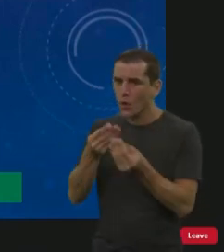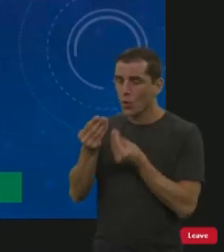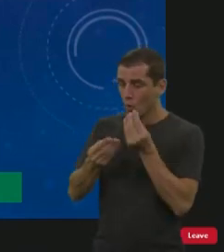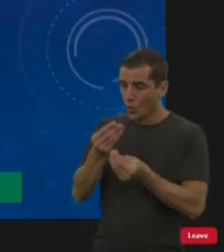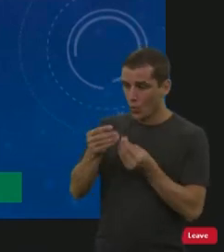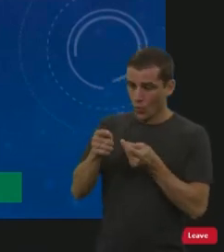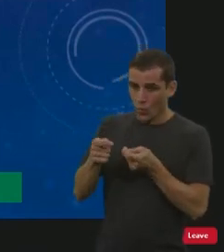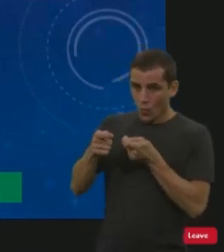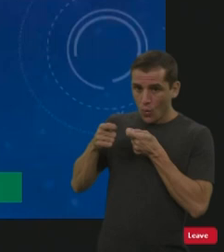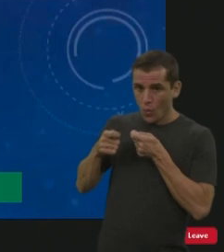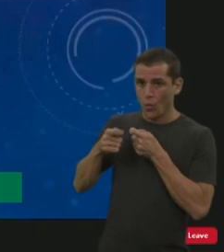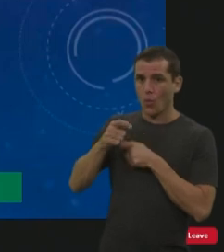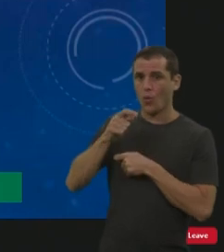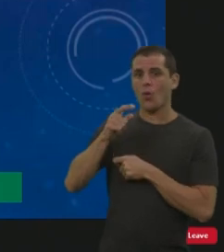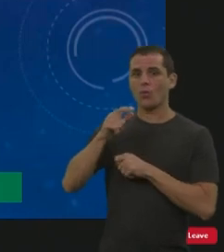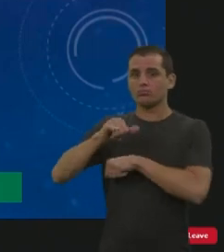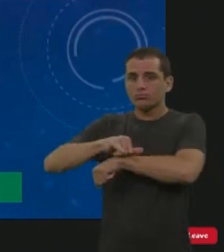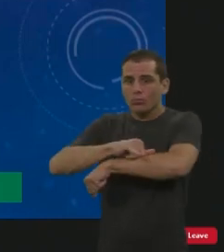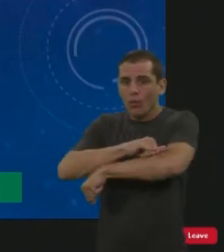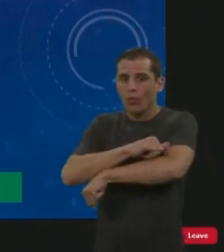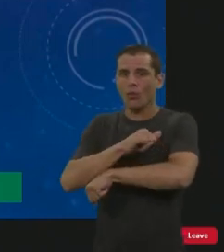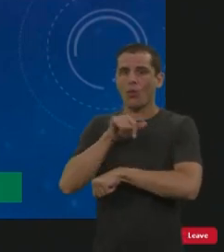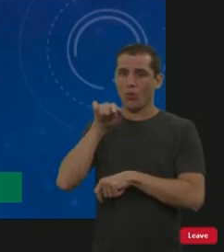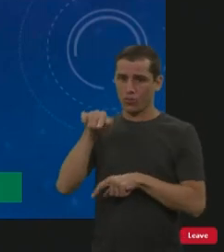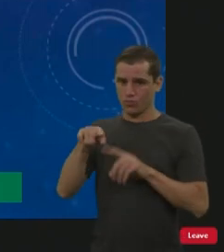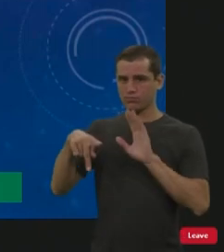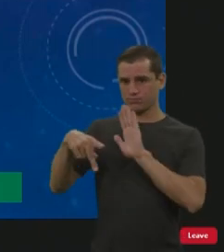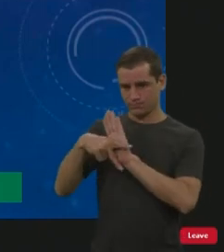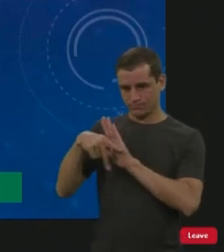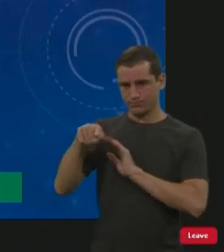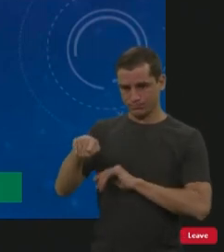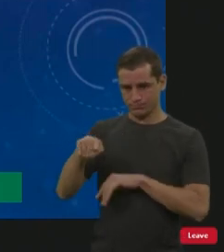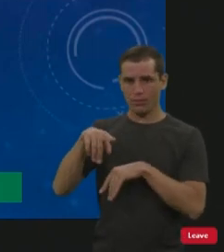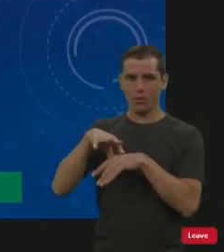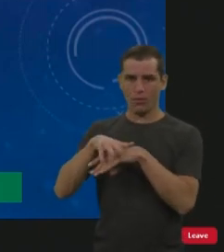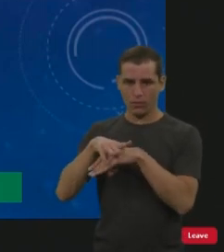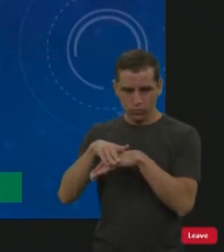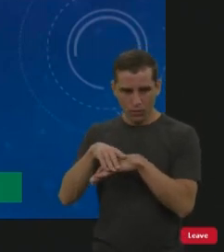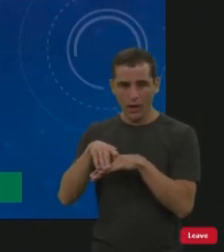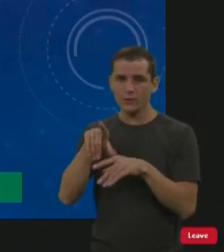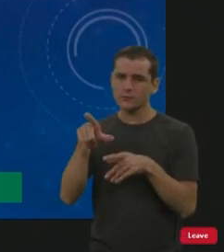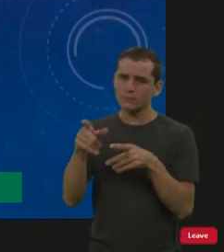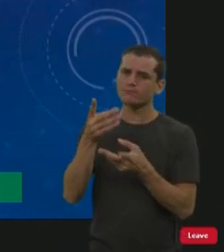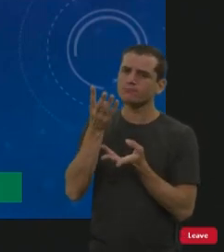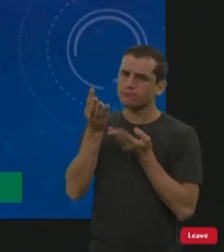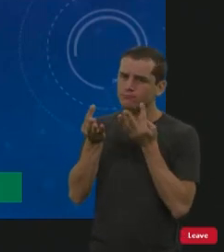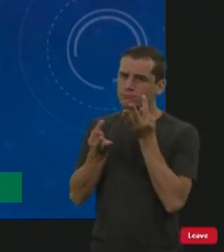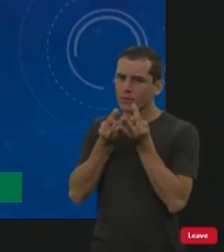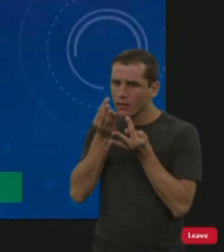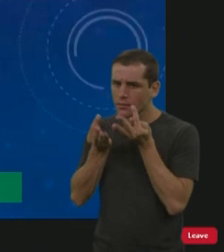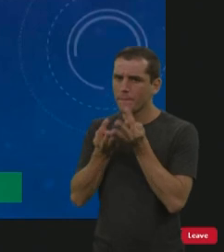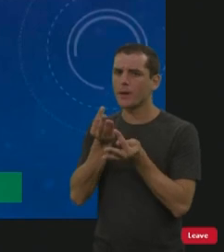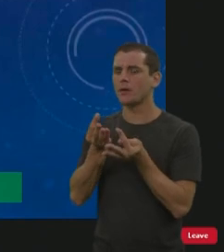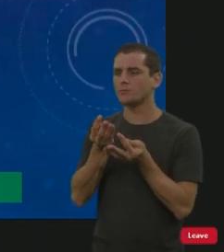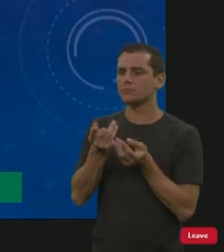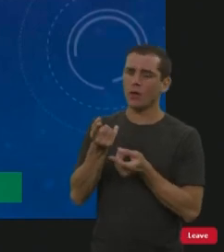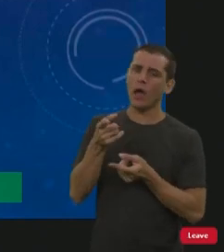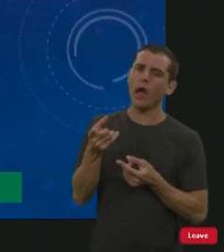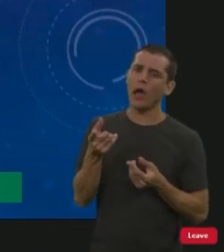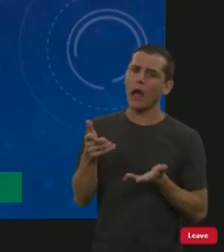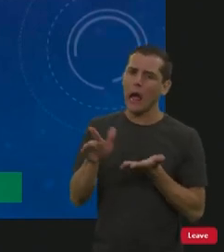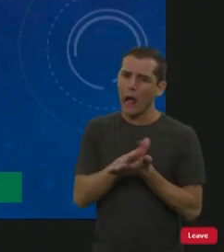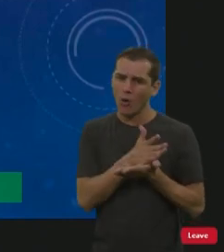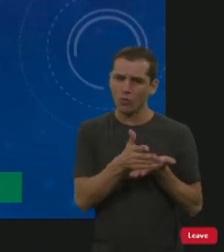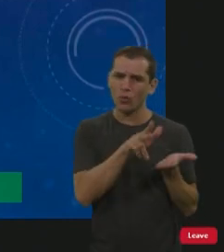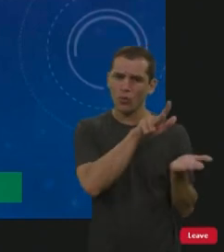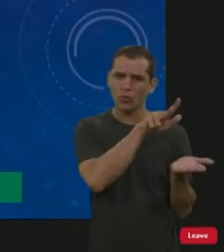uso do TCM, né, para tratamento dele, e ele teve algumas internações,